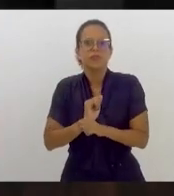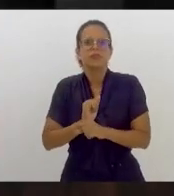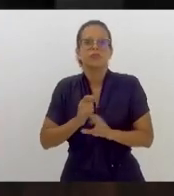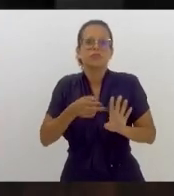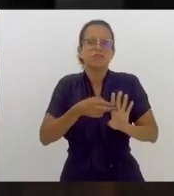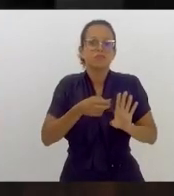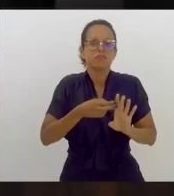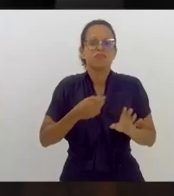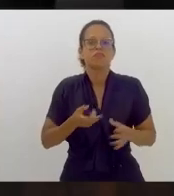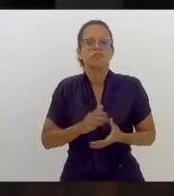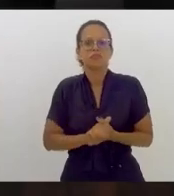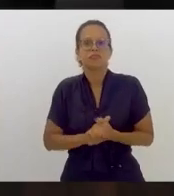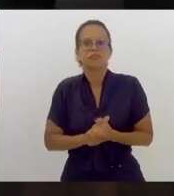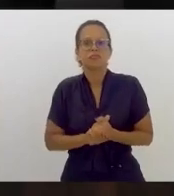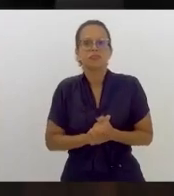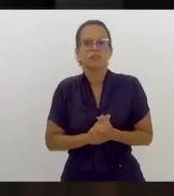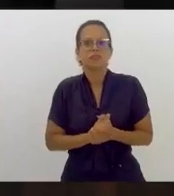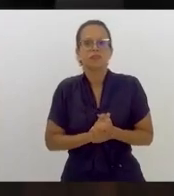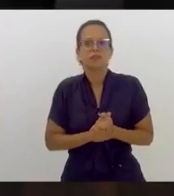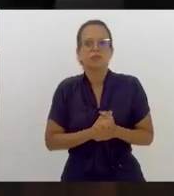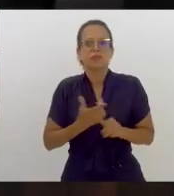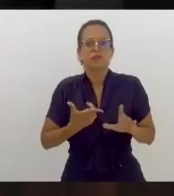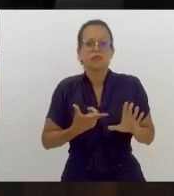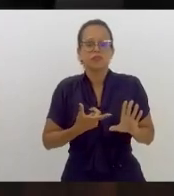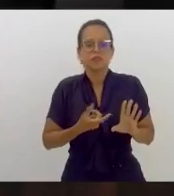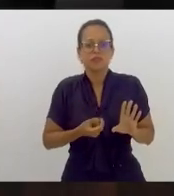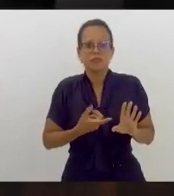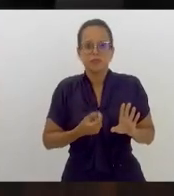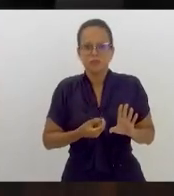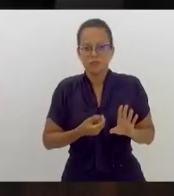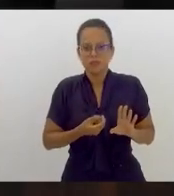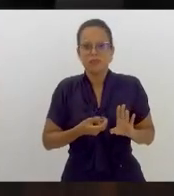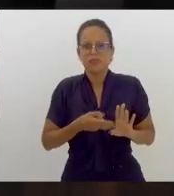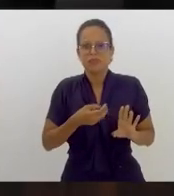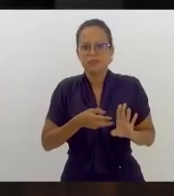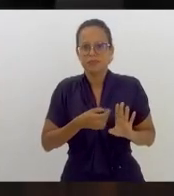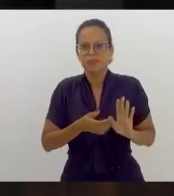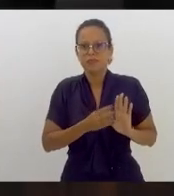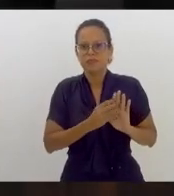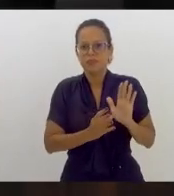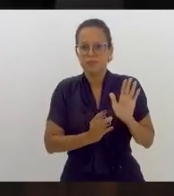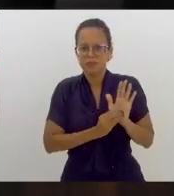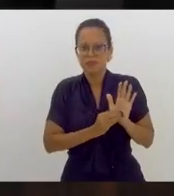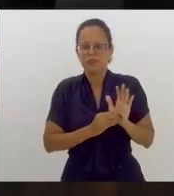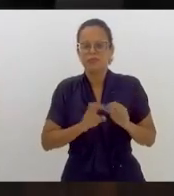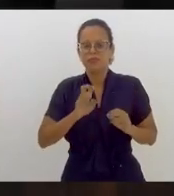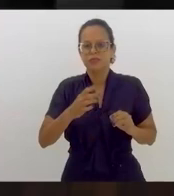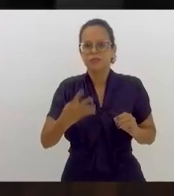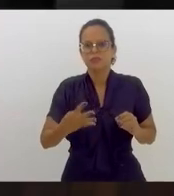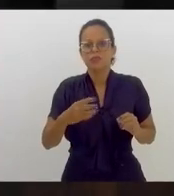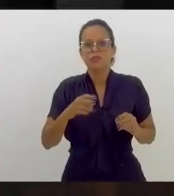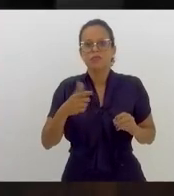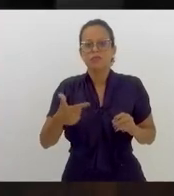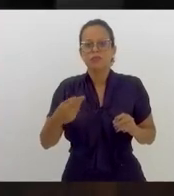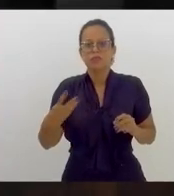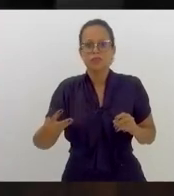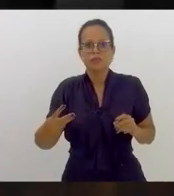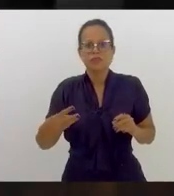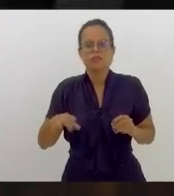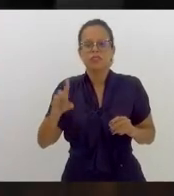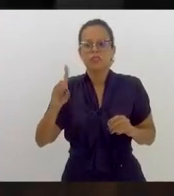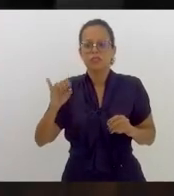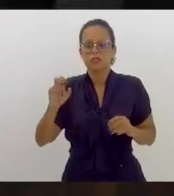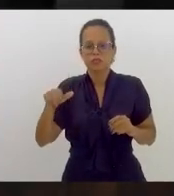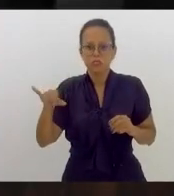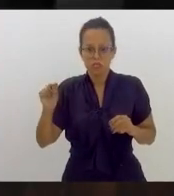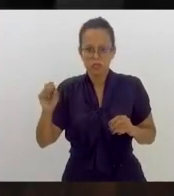Vetos. 21º da pauta, veto parcial aposto ao projeto de lei 5423 de 22, de autoria do deputado Dionísio Lins. Considera no